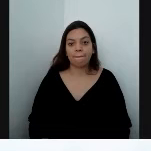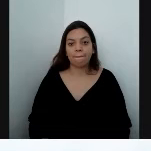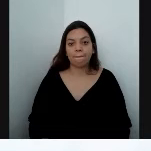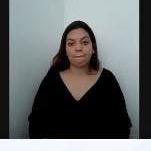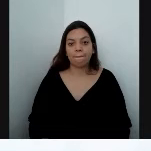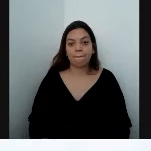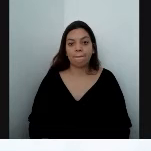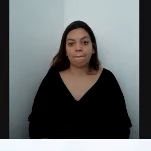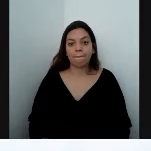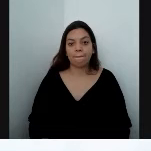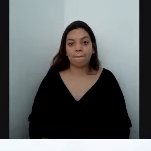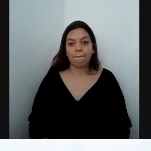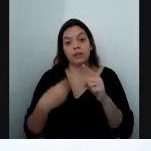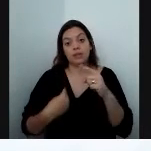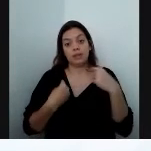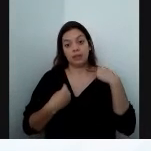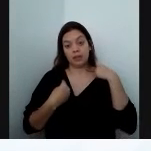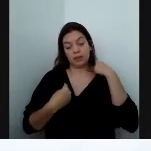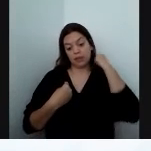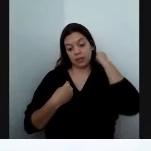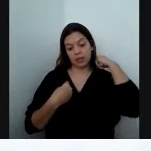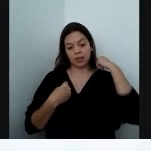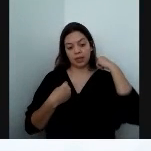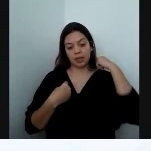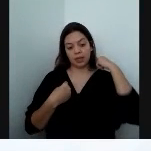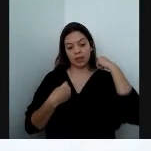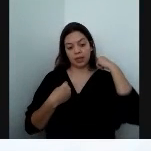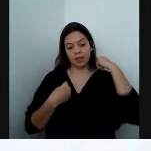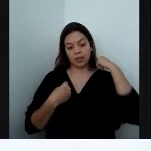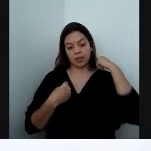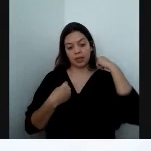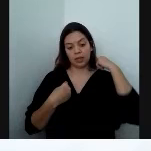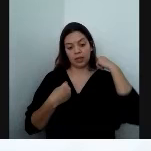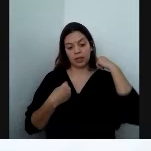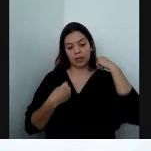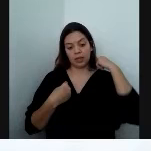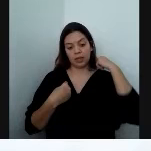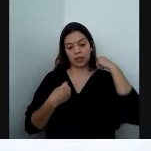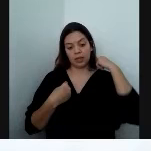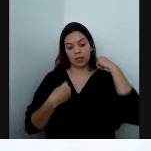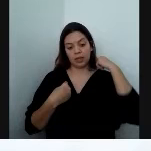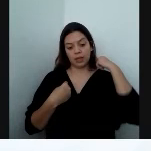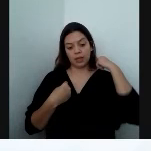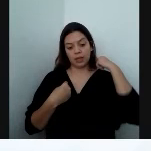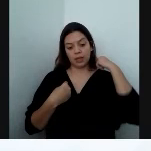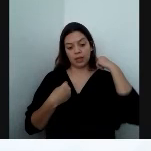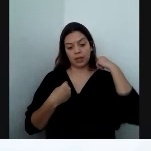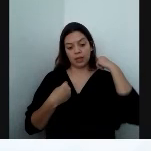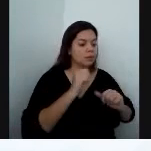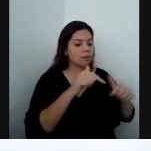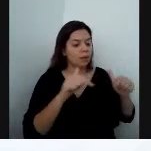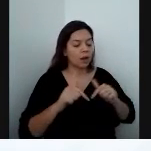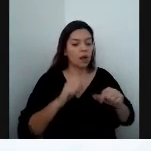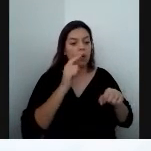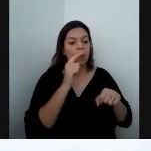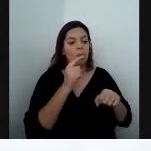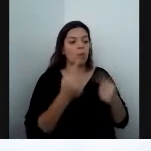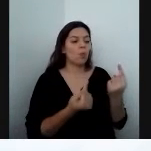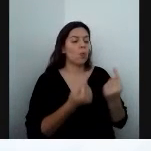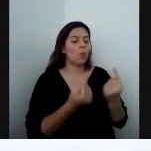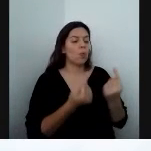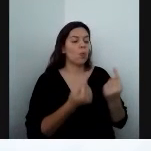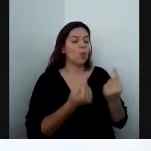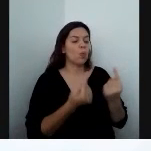do trabalho, mas tem também a questão das empresas poderem abusar, né? Sabe, está lá disponível, está 24